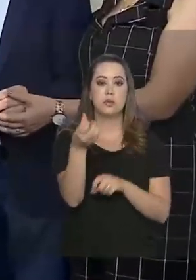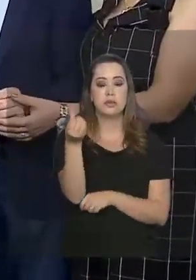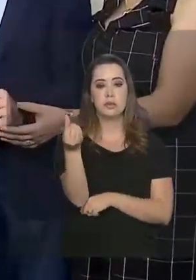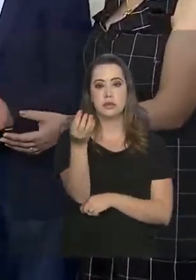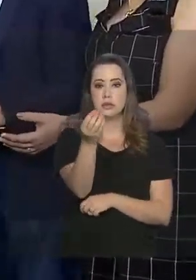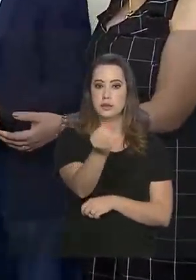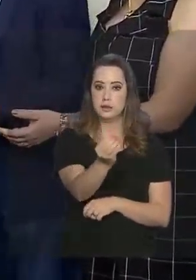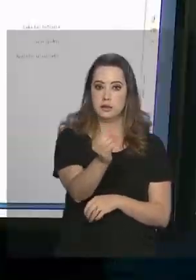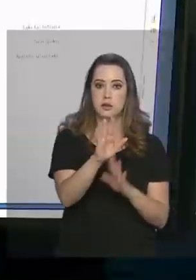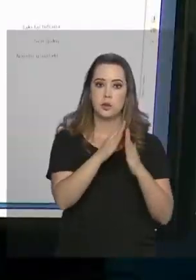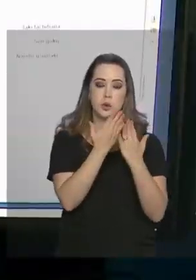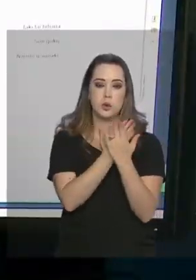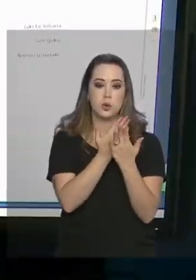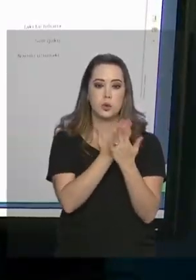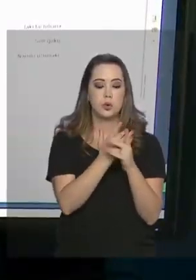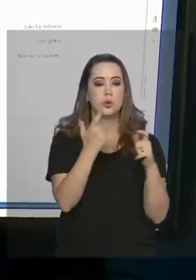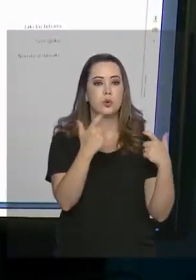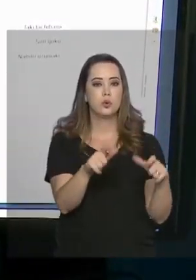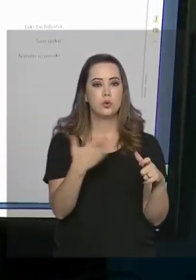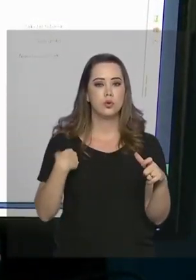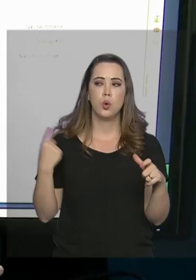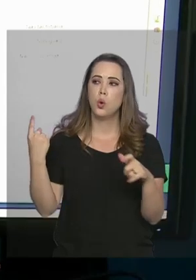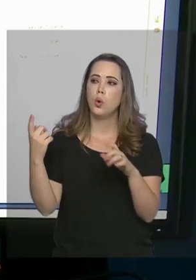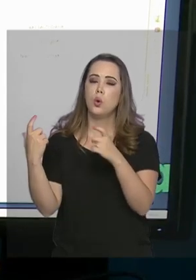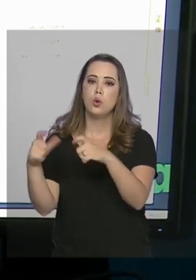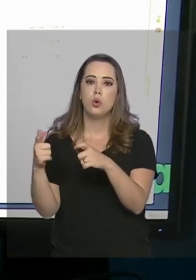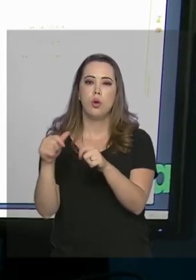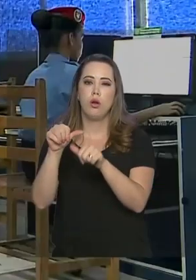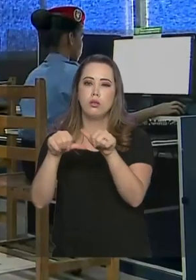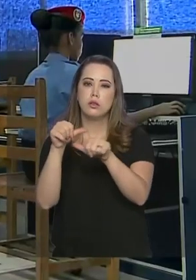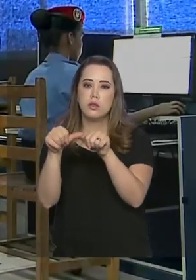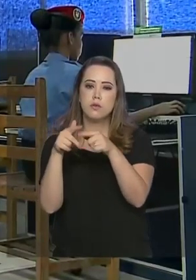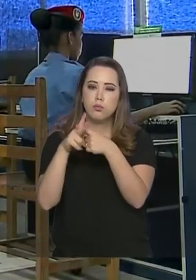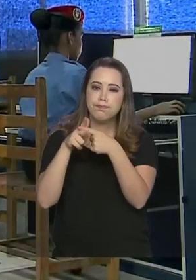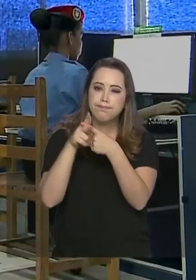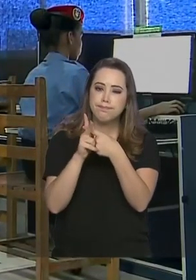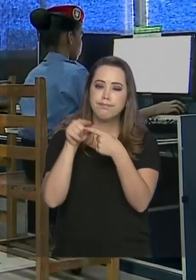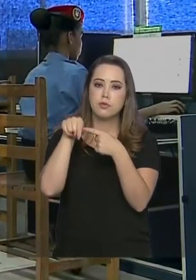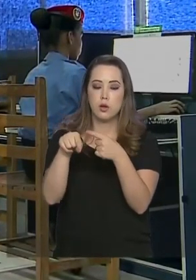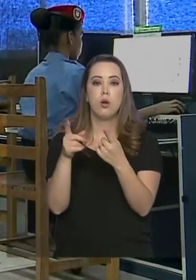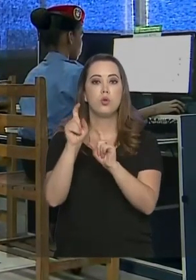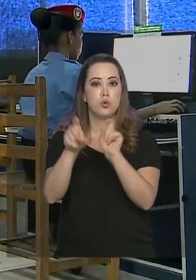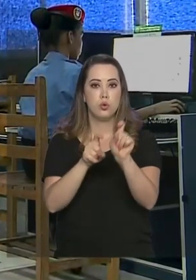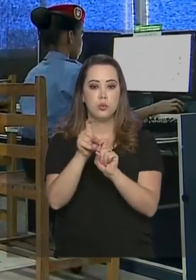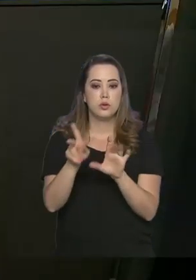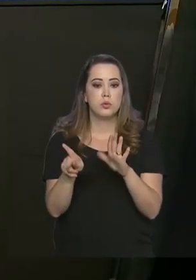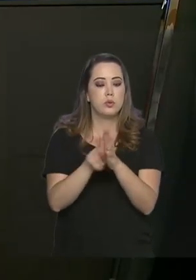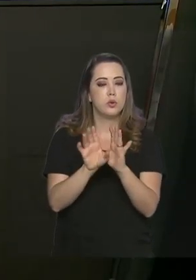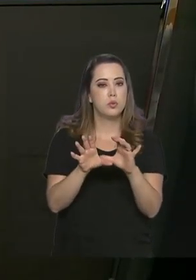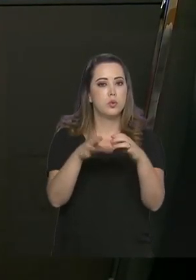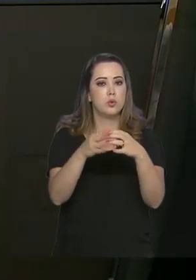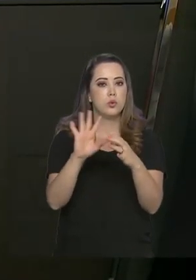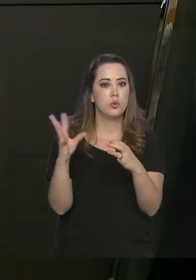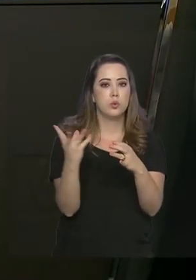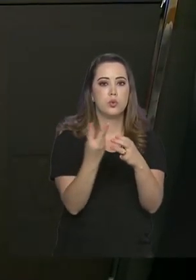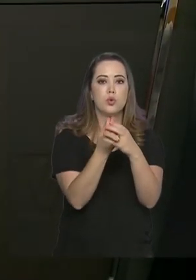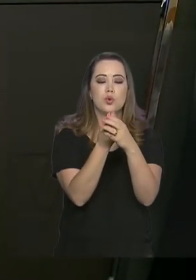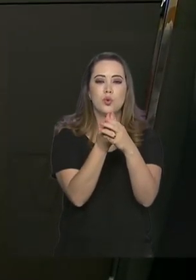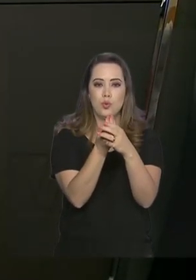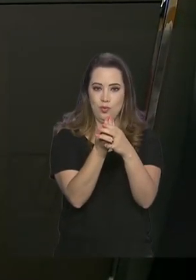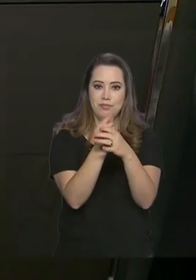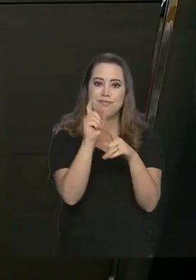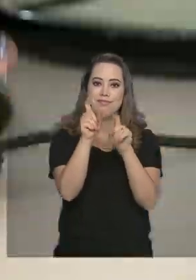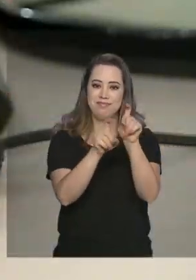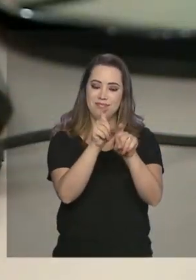escolas da região. Elas vieram de centros de recondicionamento de computadores, que fazem parte do Programa de Inclusão Digital do